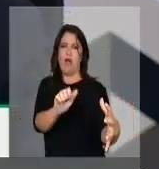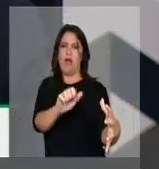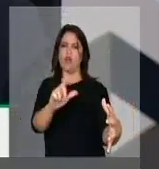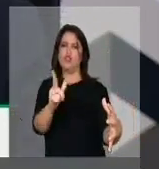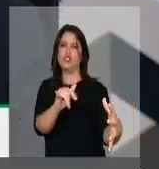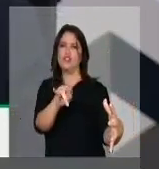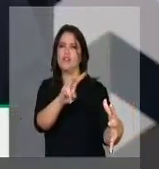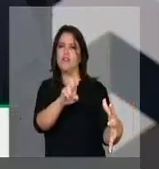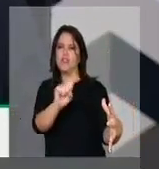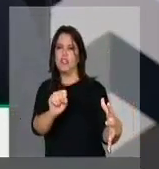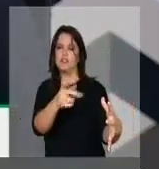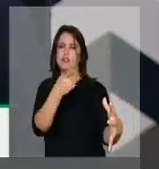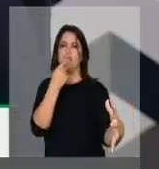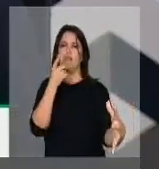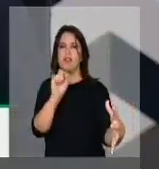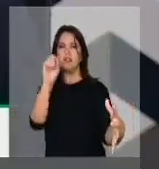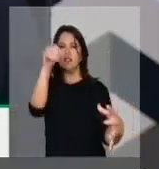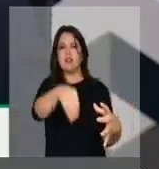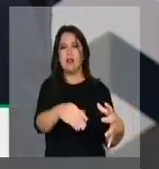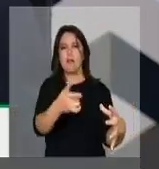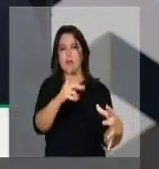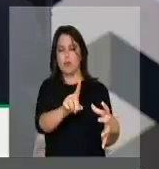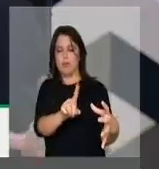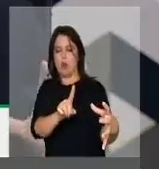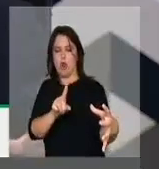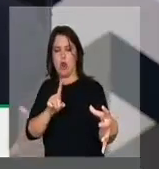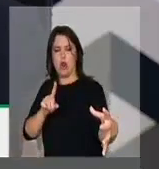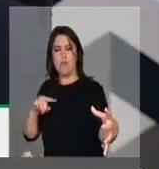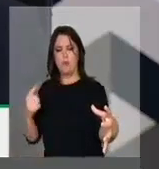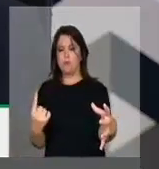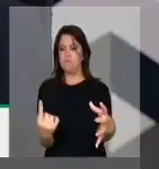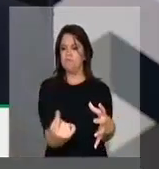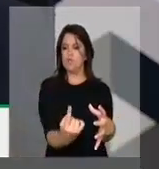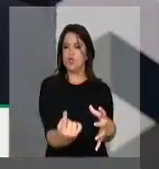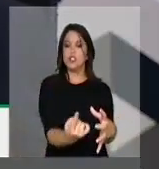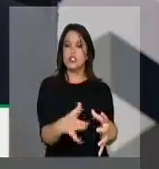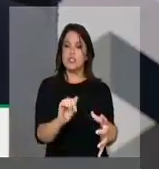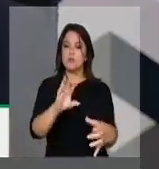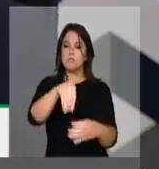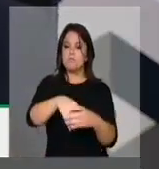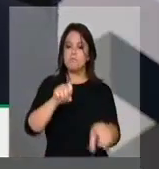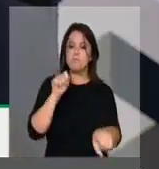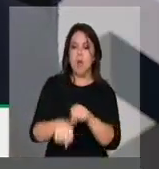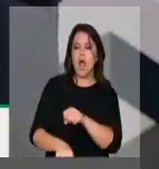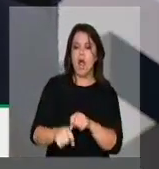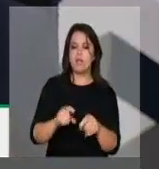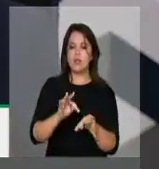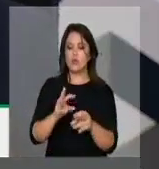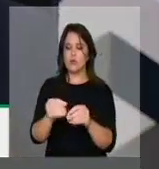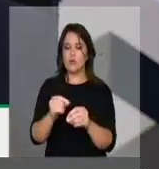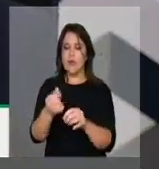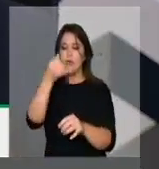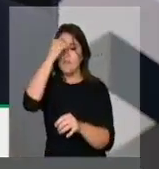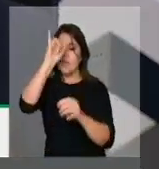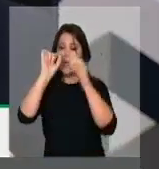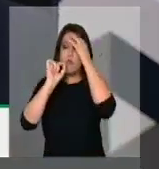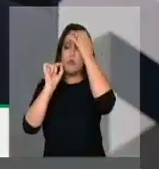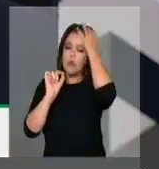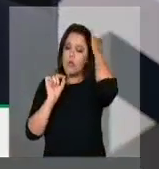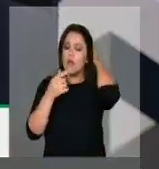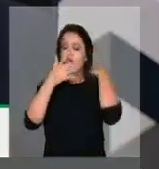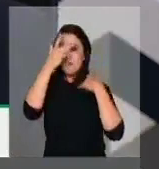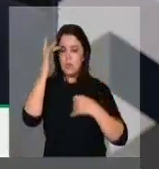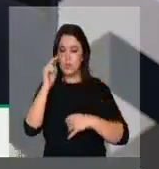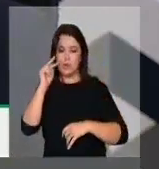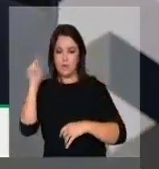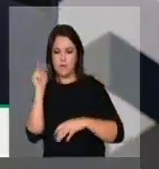em Auschwitz, assim foi feito em Dachau. Ou seja, havia um grande raio de isolamento dos campos de concentração, o que impedia,